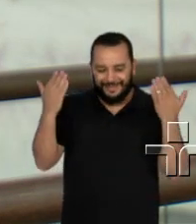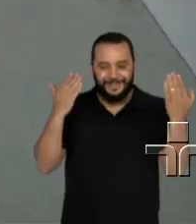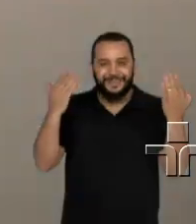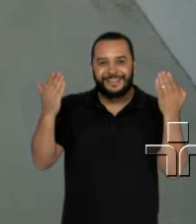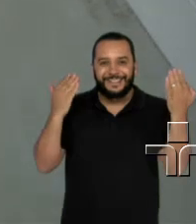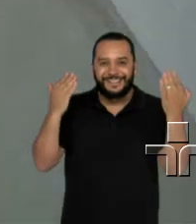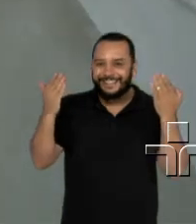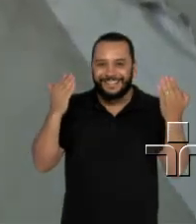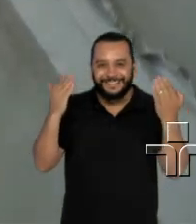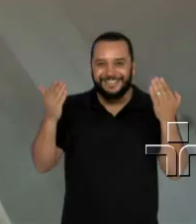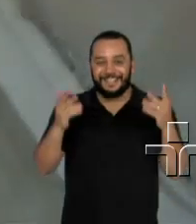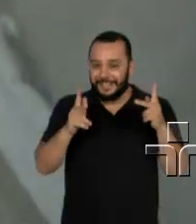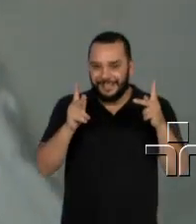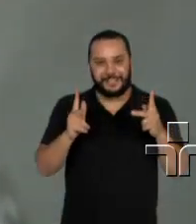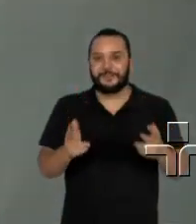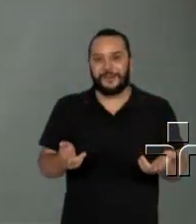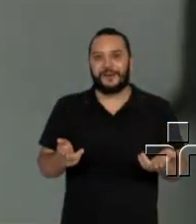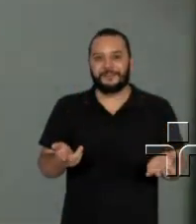assim